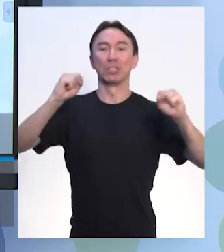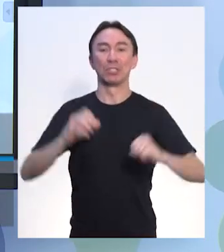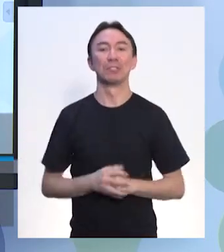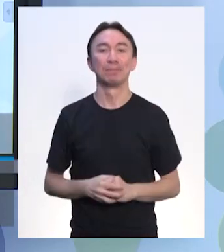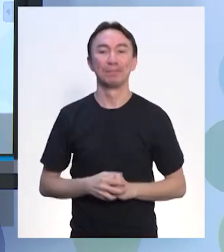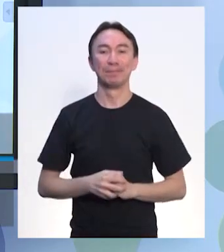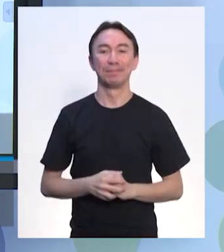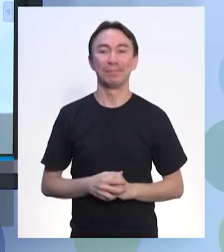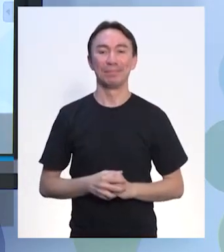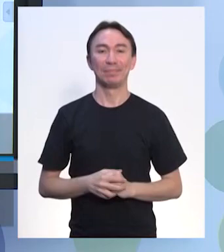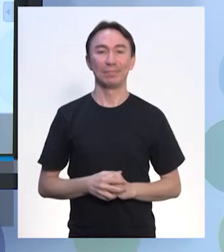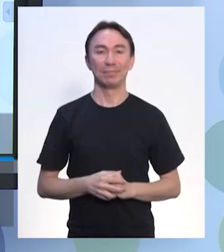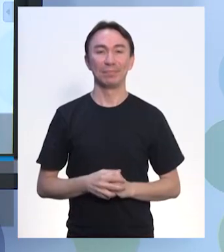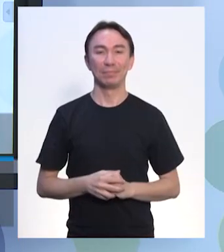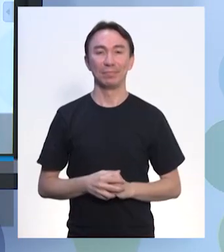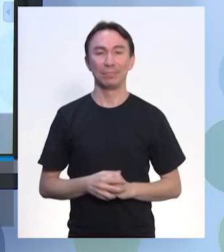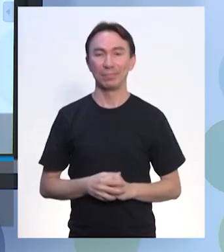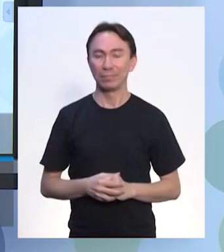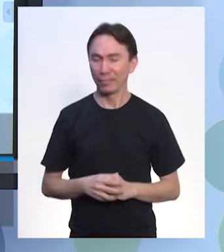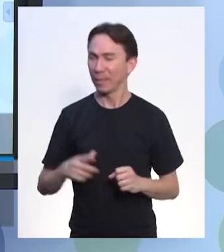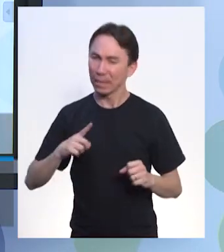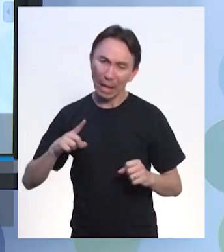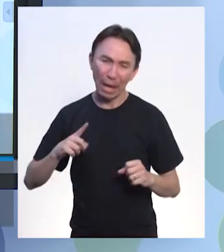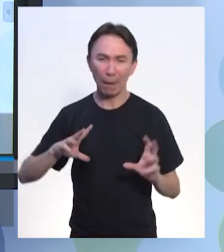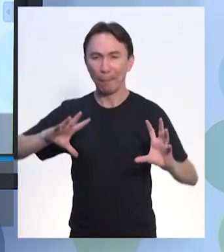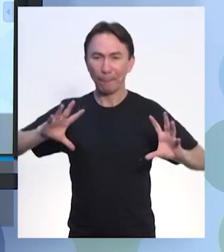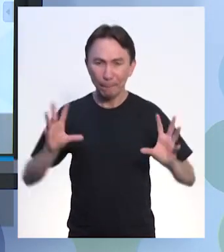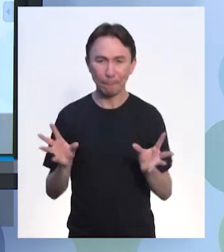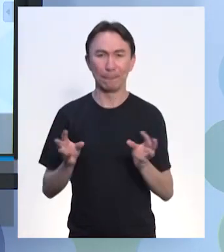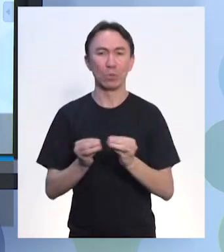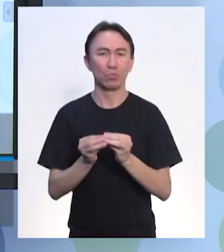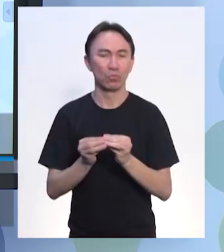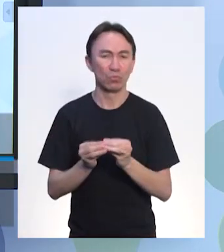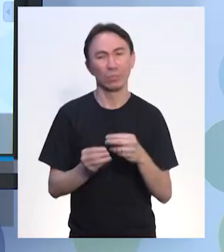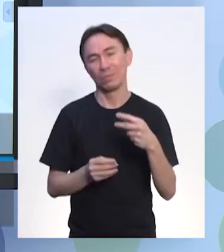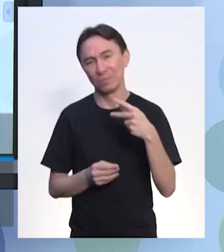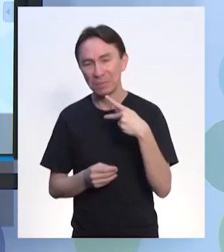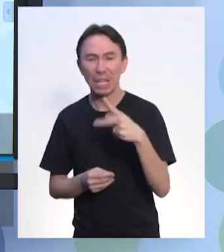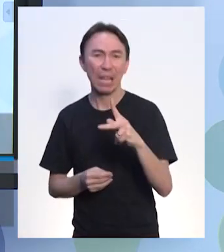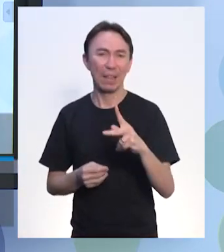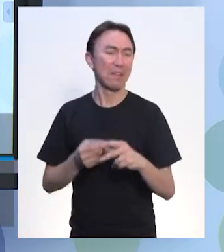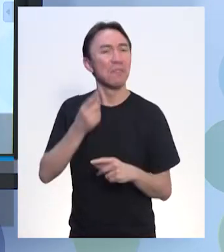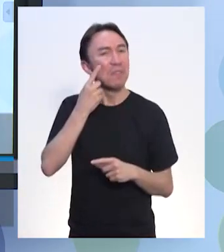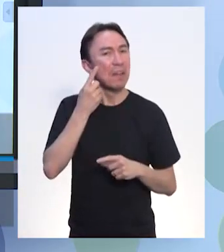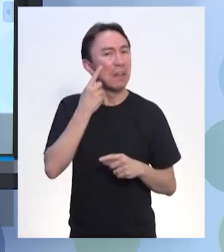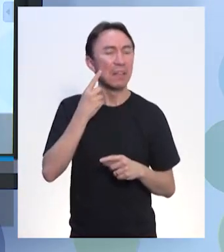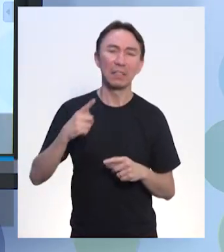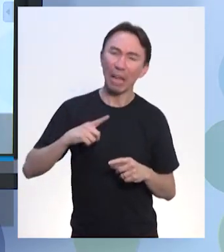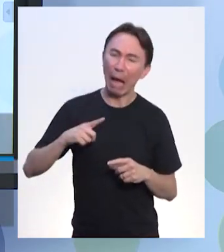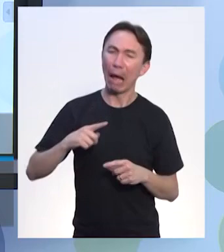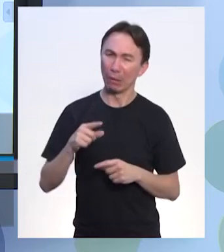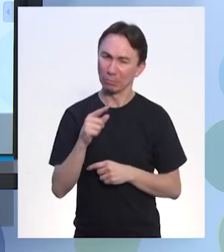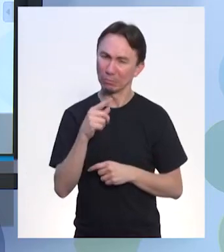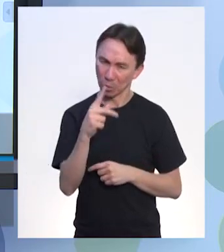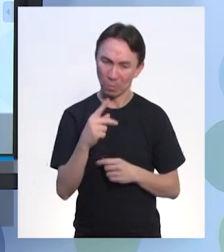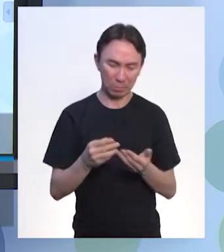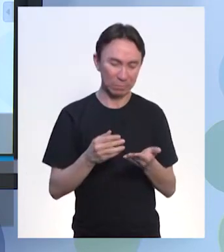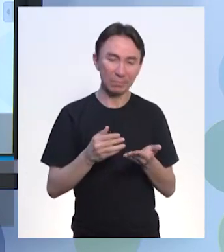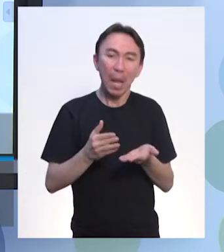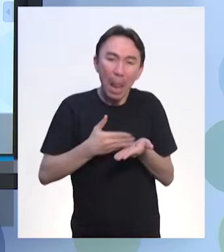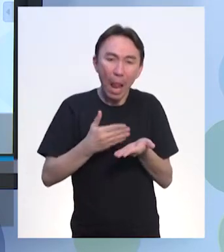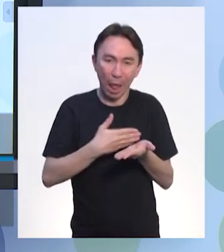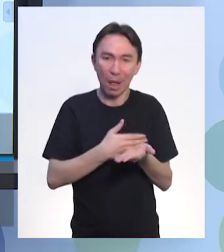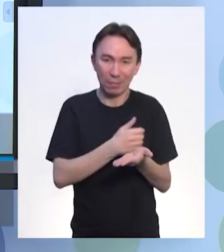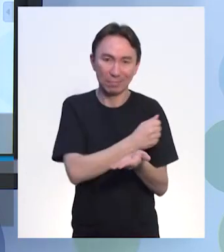lá. Tenho aí um resuminho, né, para vocês, inclusive está no material de vocês, para a gente agregar